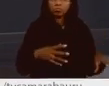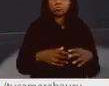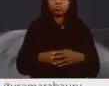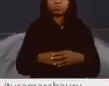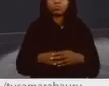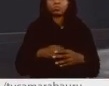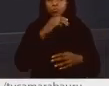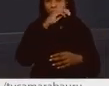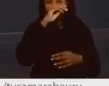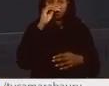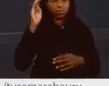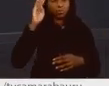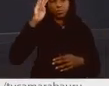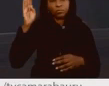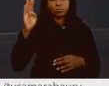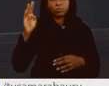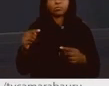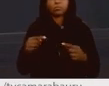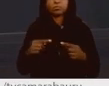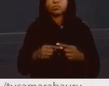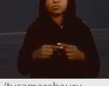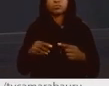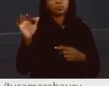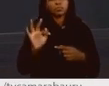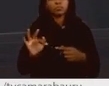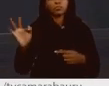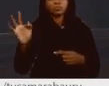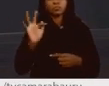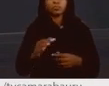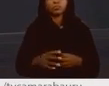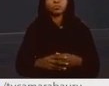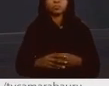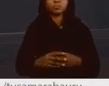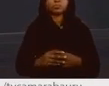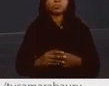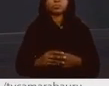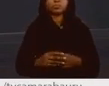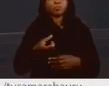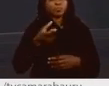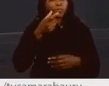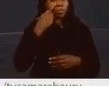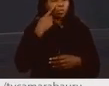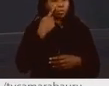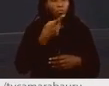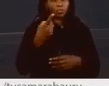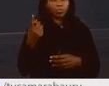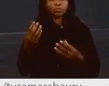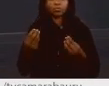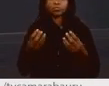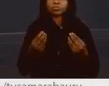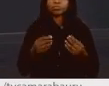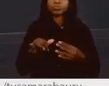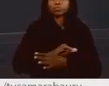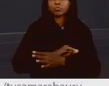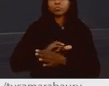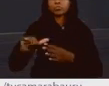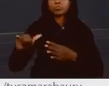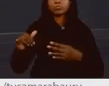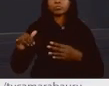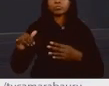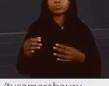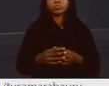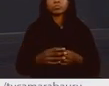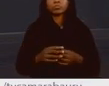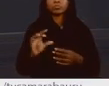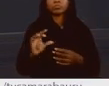especificamente com relação à educação superior. Tenho acompanhado as estratégias que cada instituição de Bauru